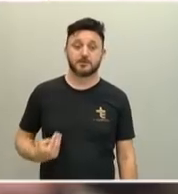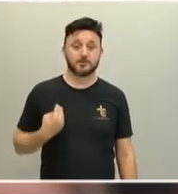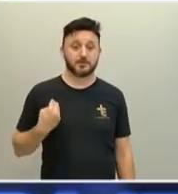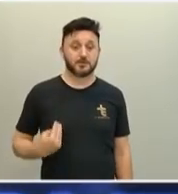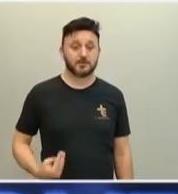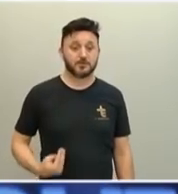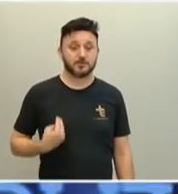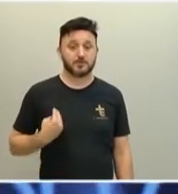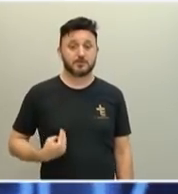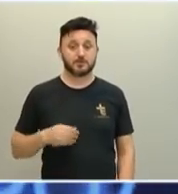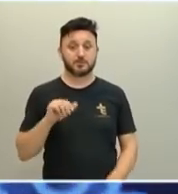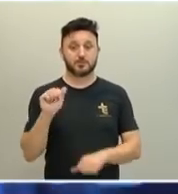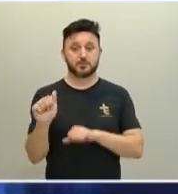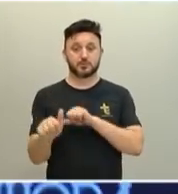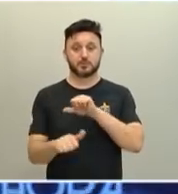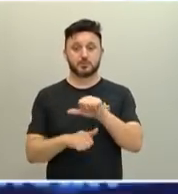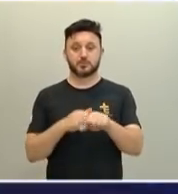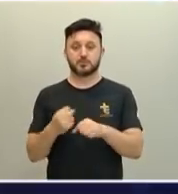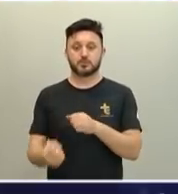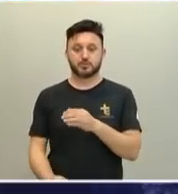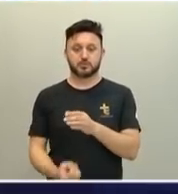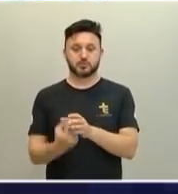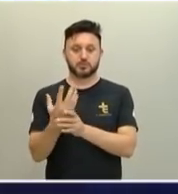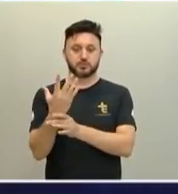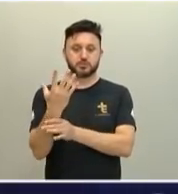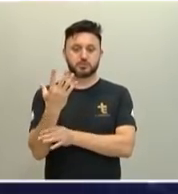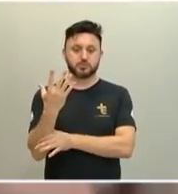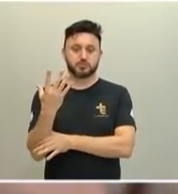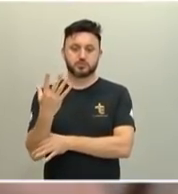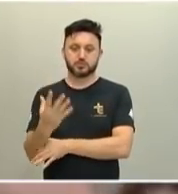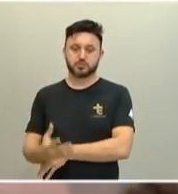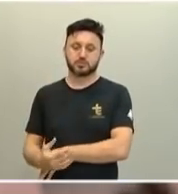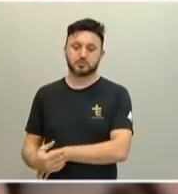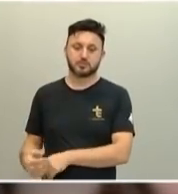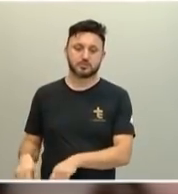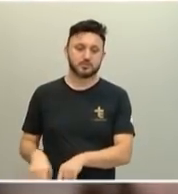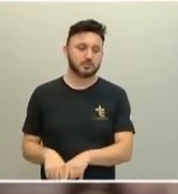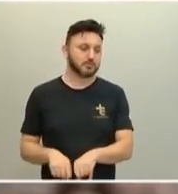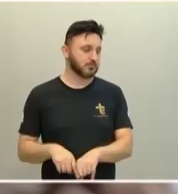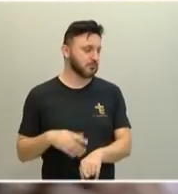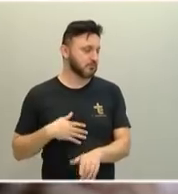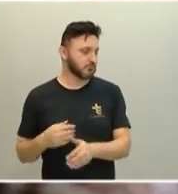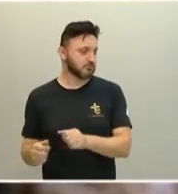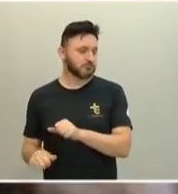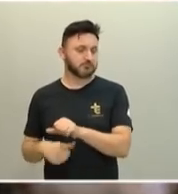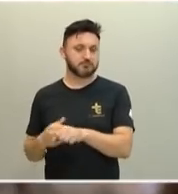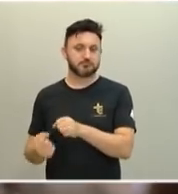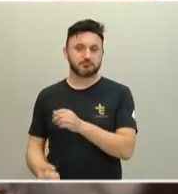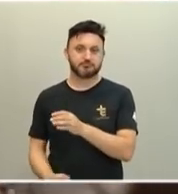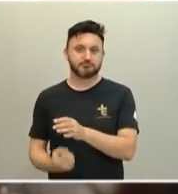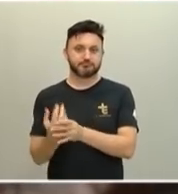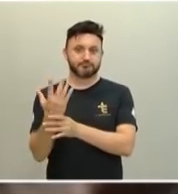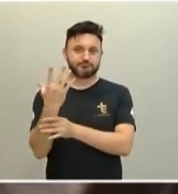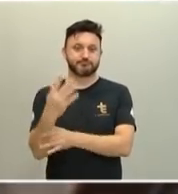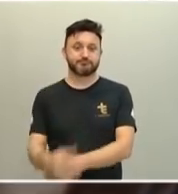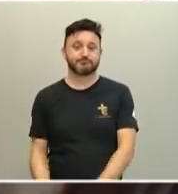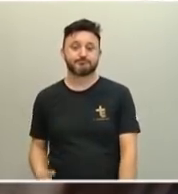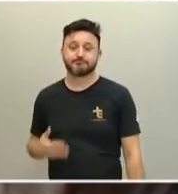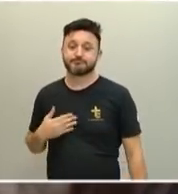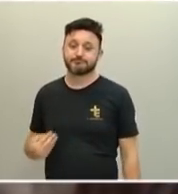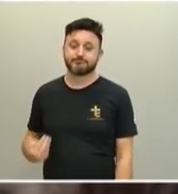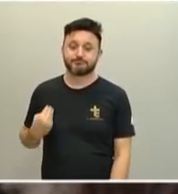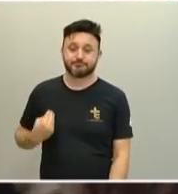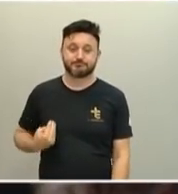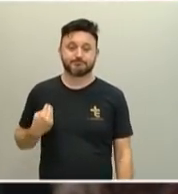meu deserto florirá. O meu deserto florirá. O